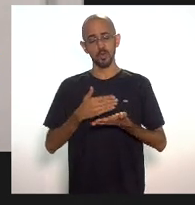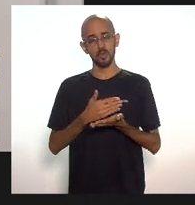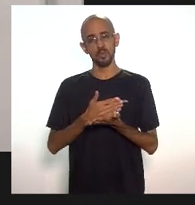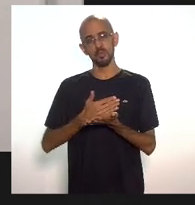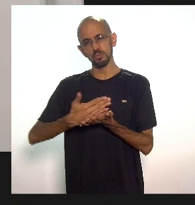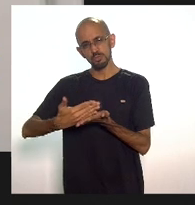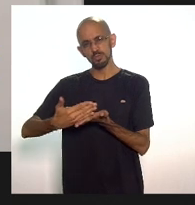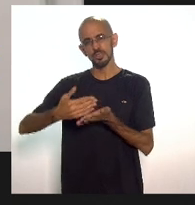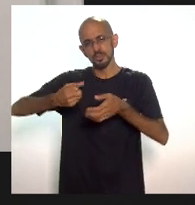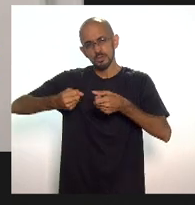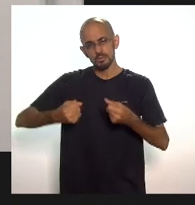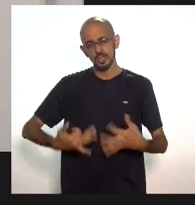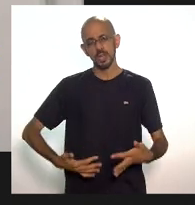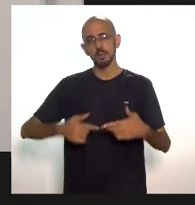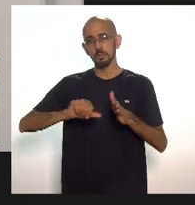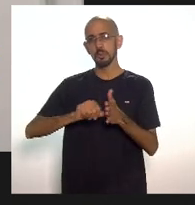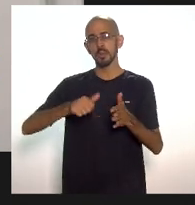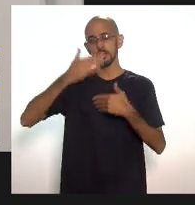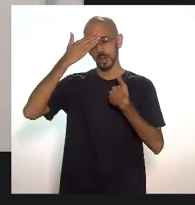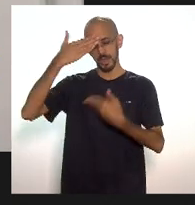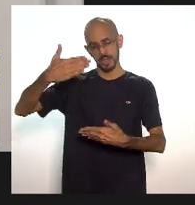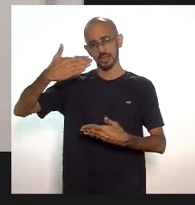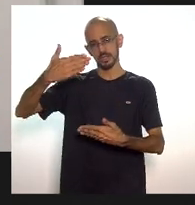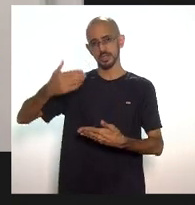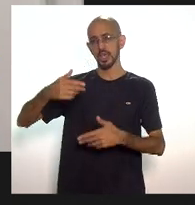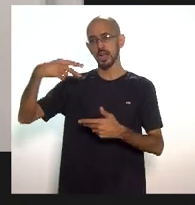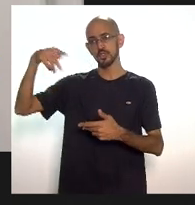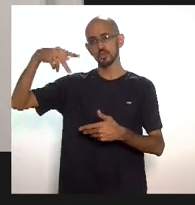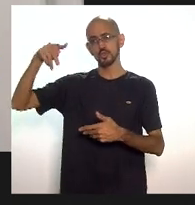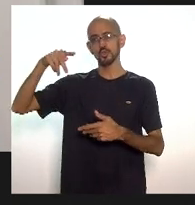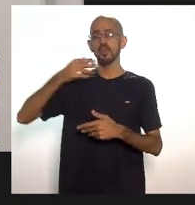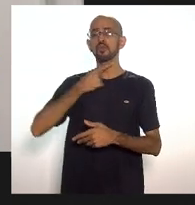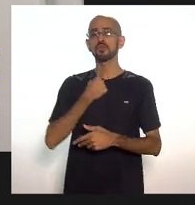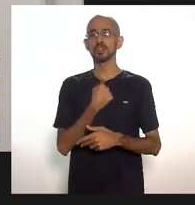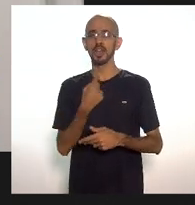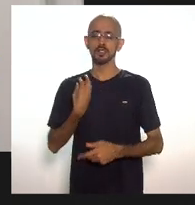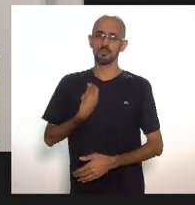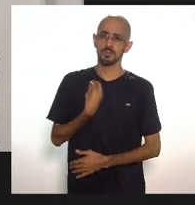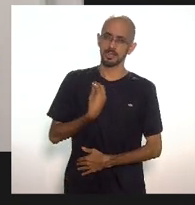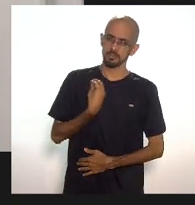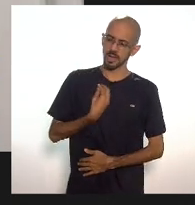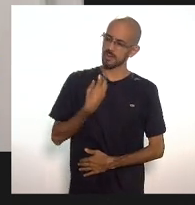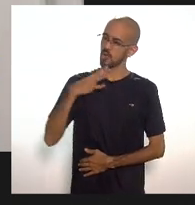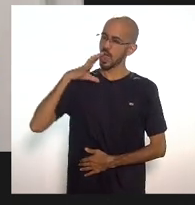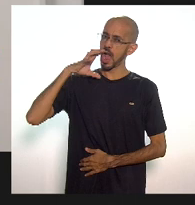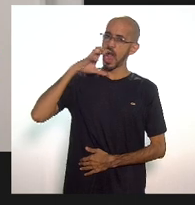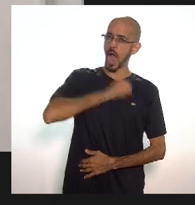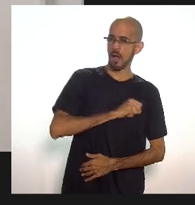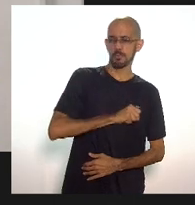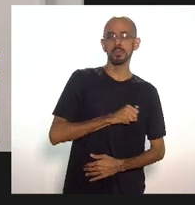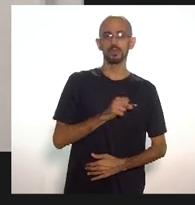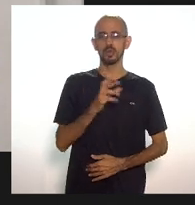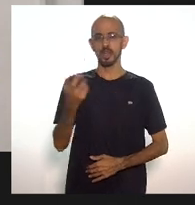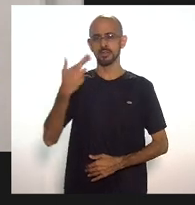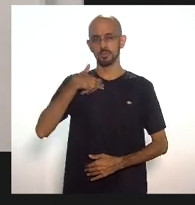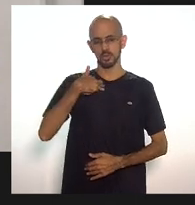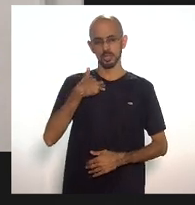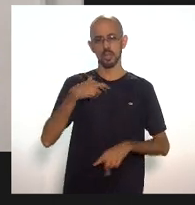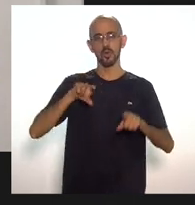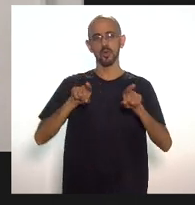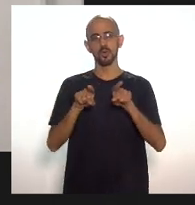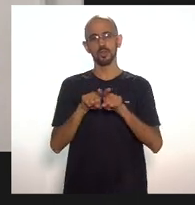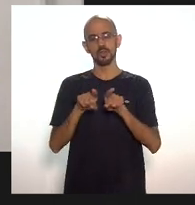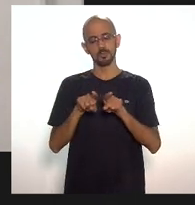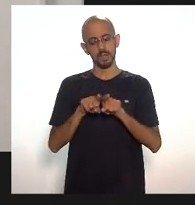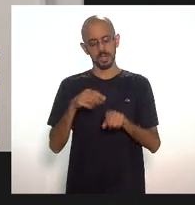em primeiro lugar, para agradecer a sua disponibilidade, que foi muito rápido na resposta e na